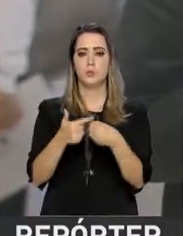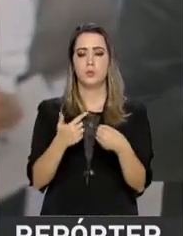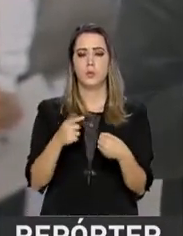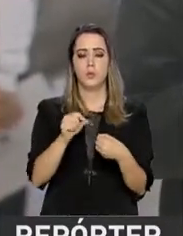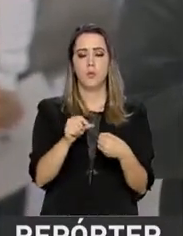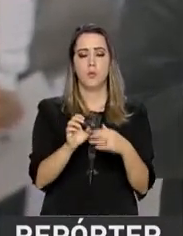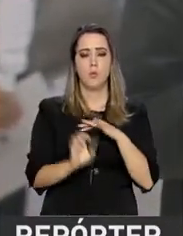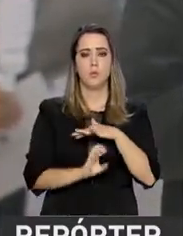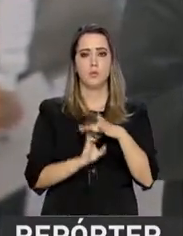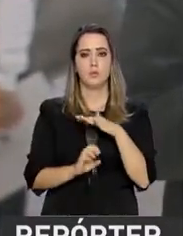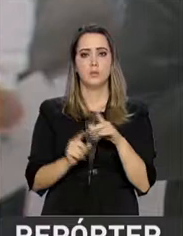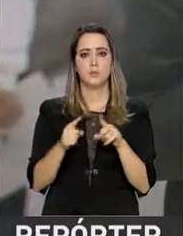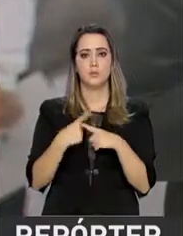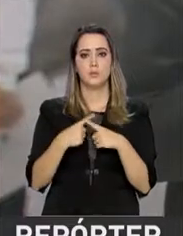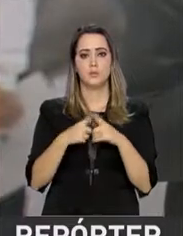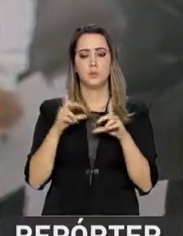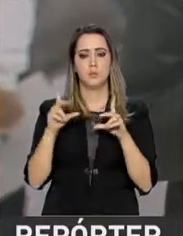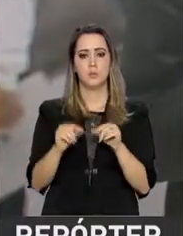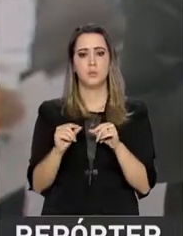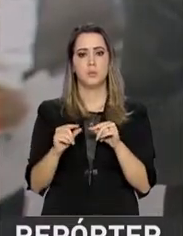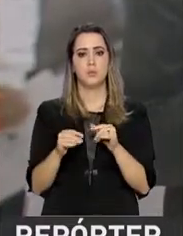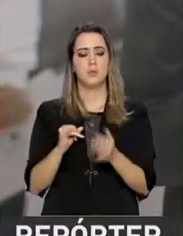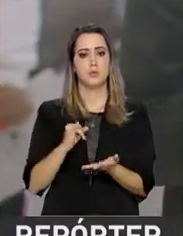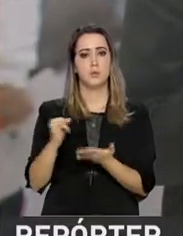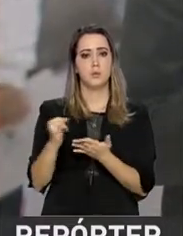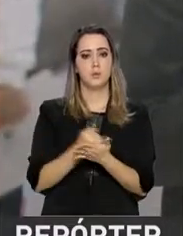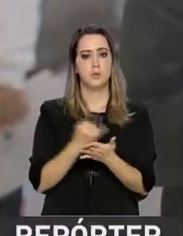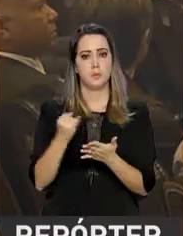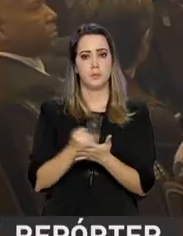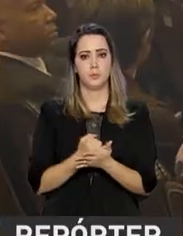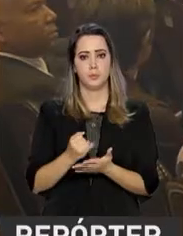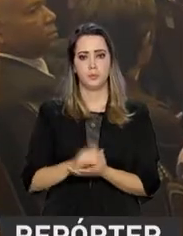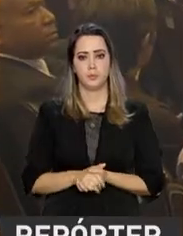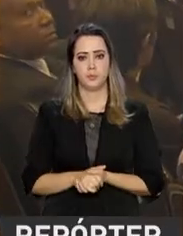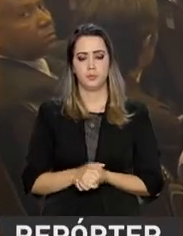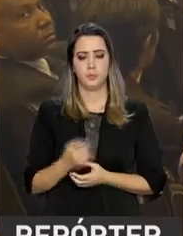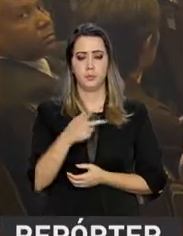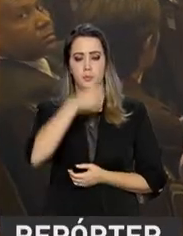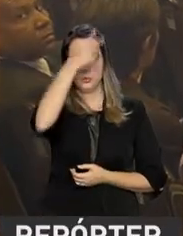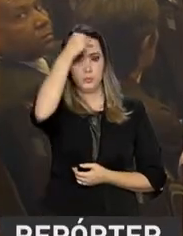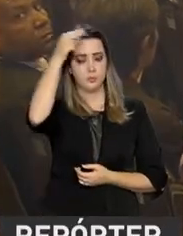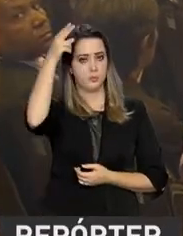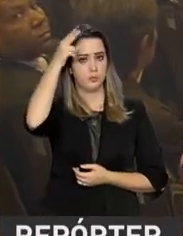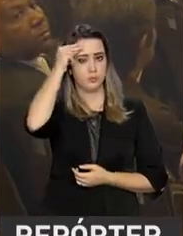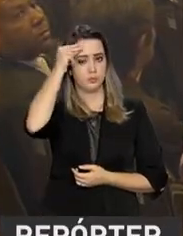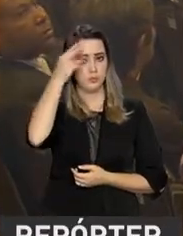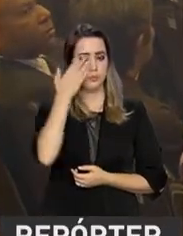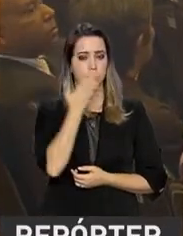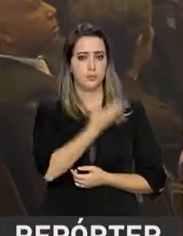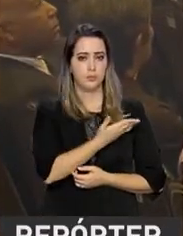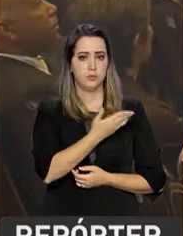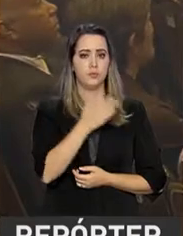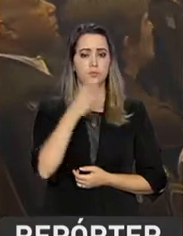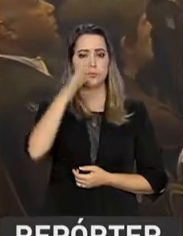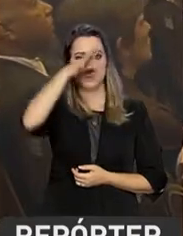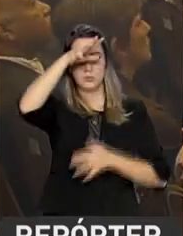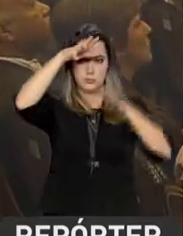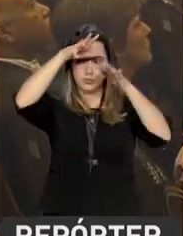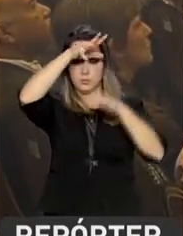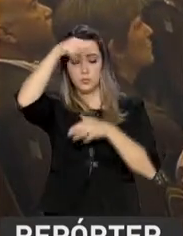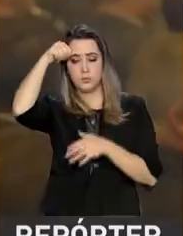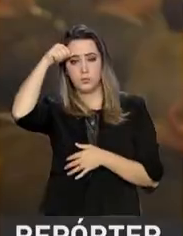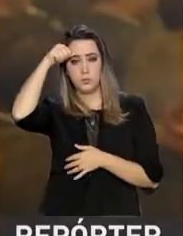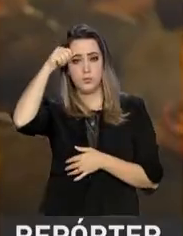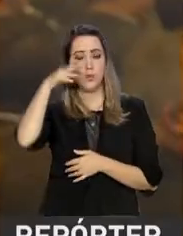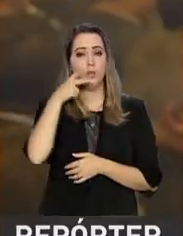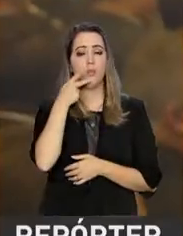vão pagar menos impostos para operar o serviço. O prefeito de Boa Vista dos Ramos, no Amazonas, diz